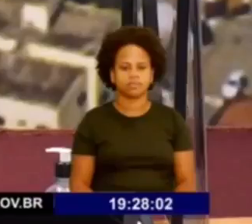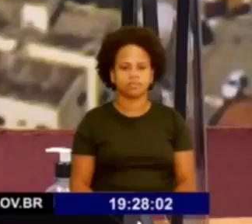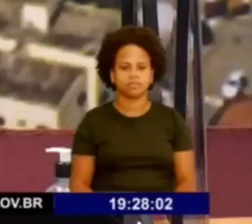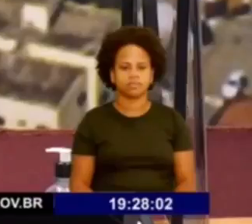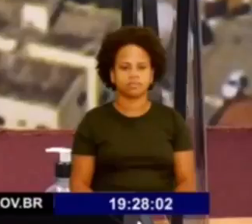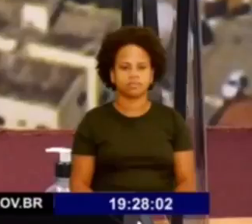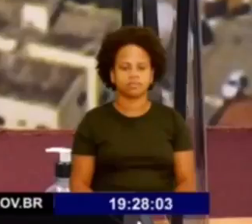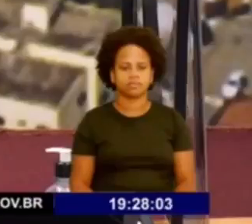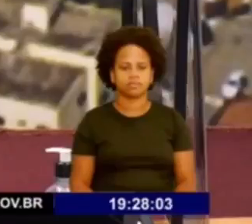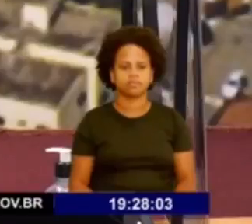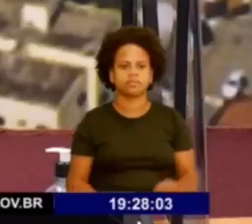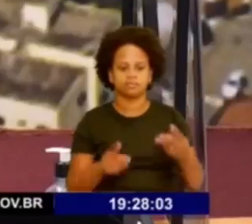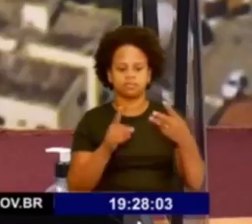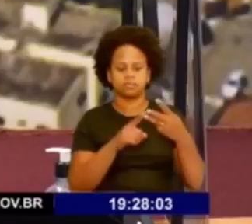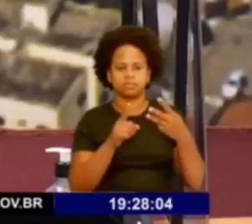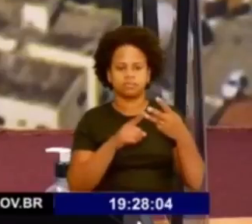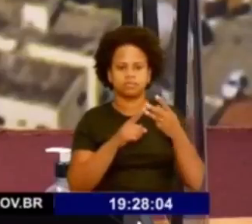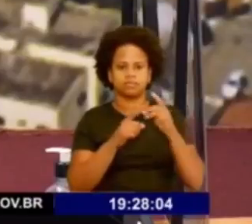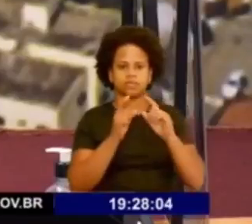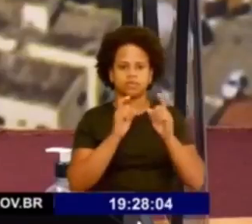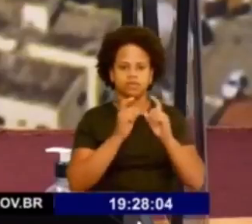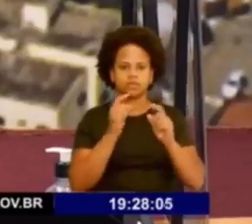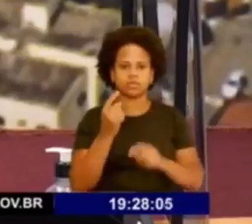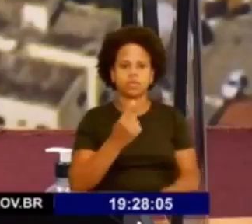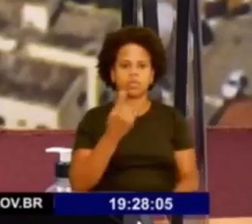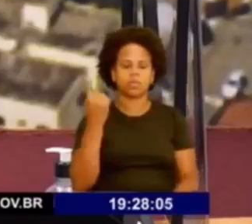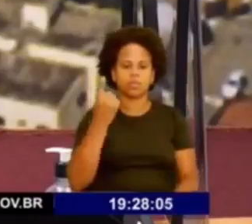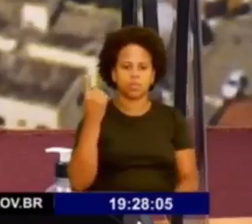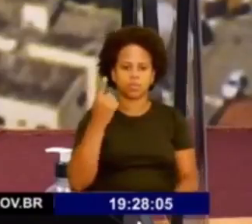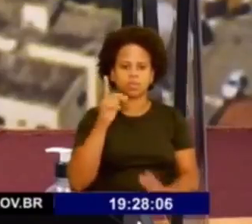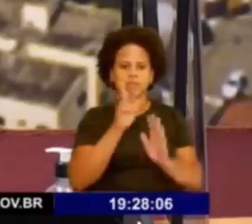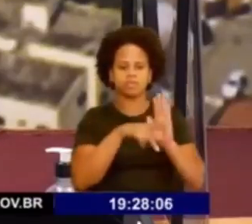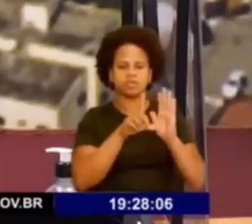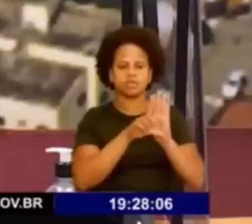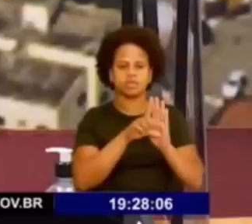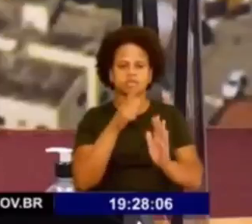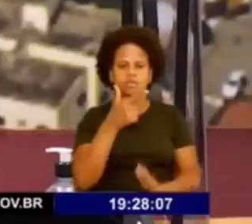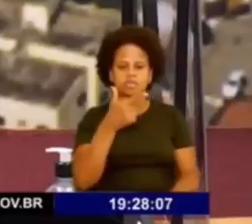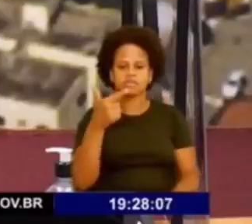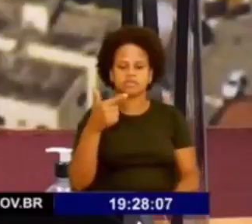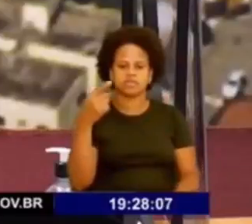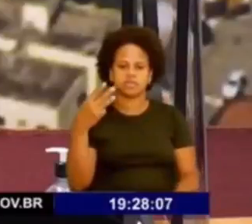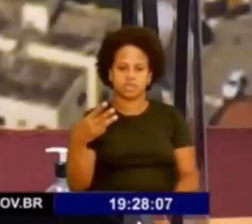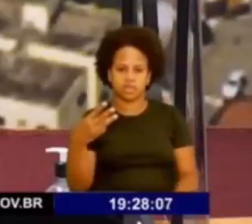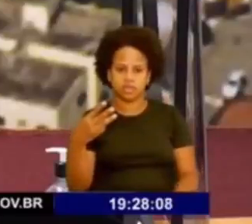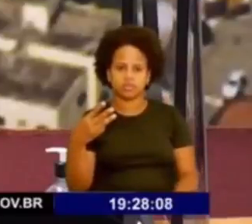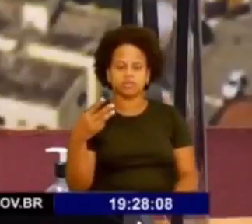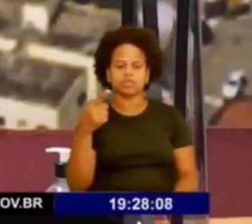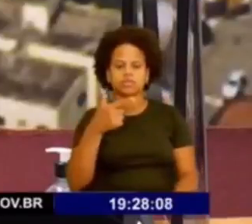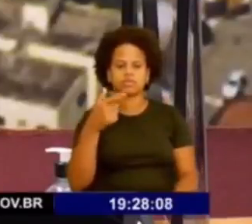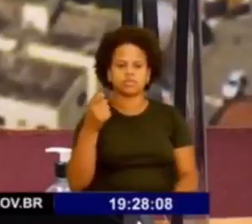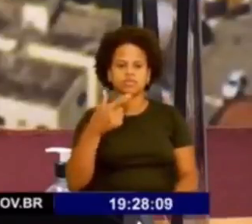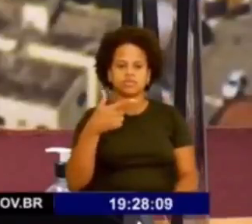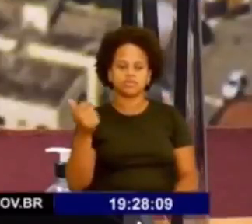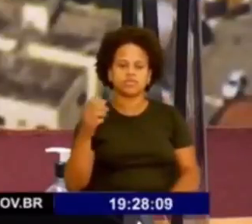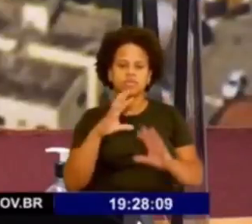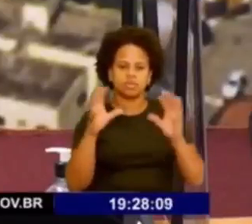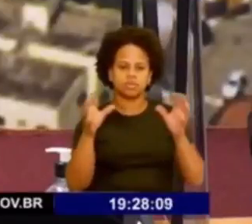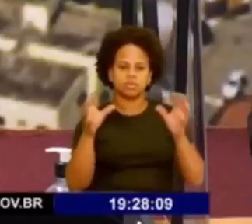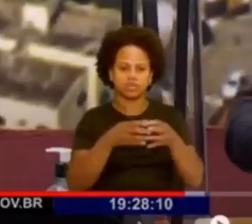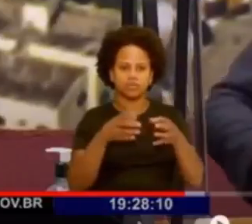Item 3, discussão única, projeto de lei número 223/2021, Coletivo Popular de Detzile, dispõe